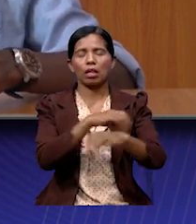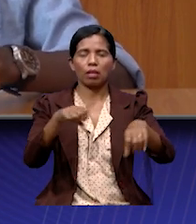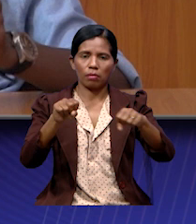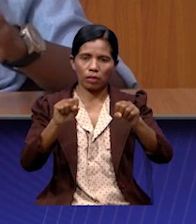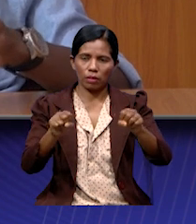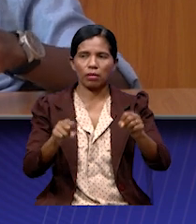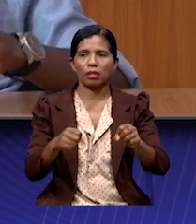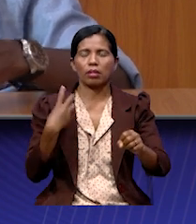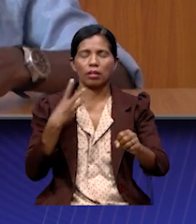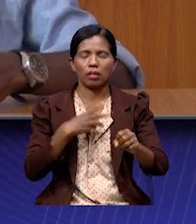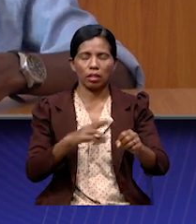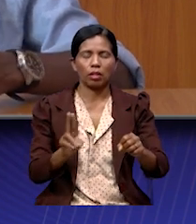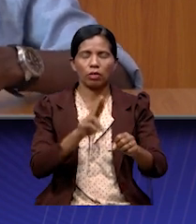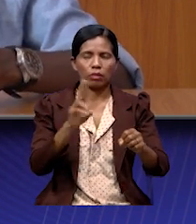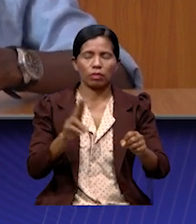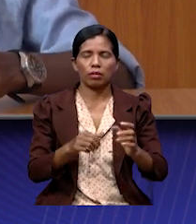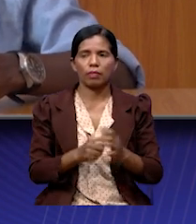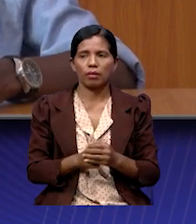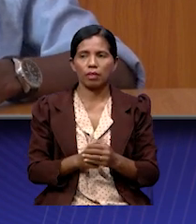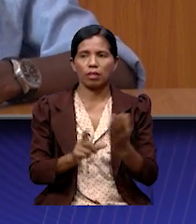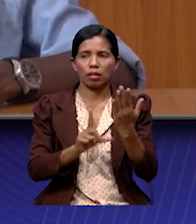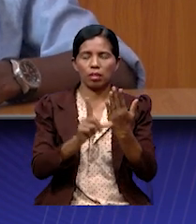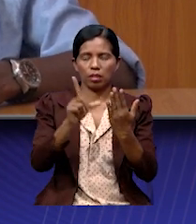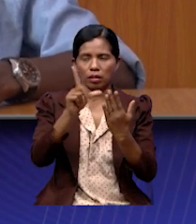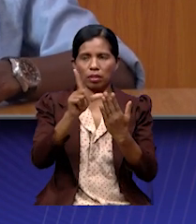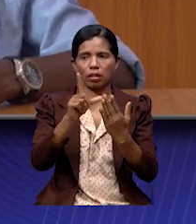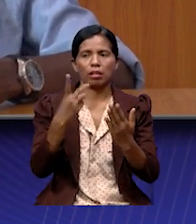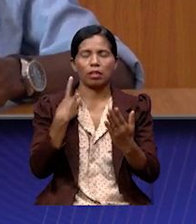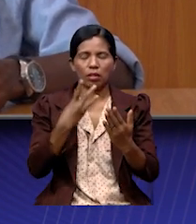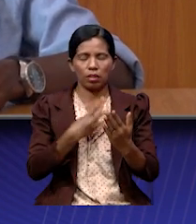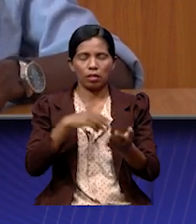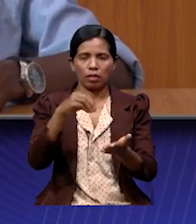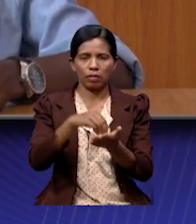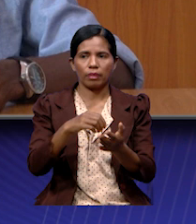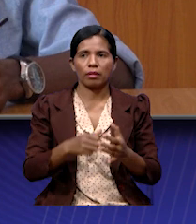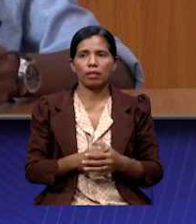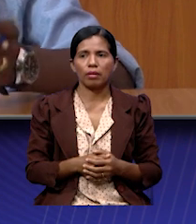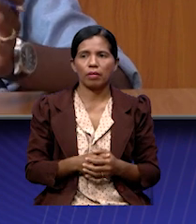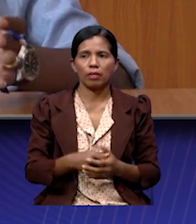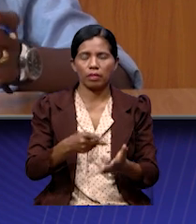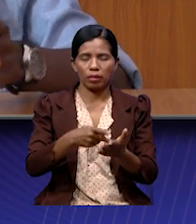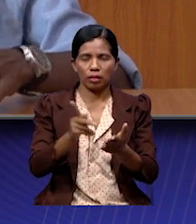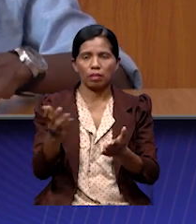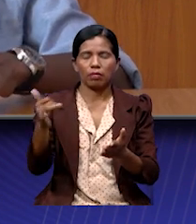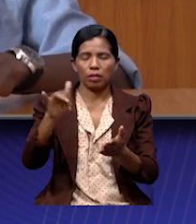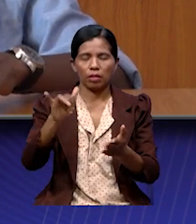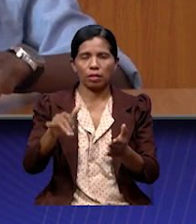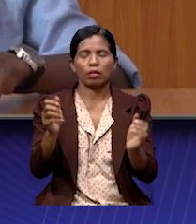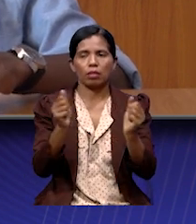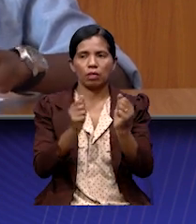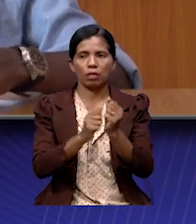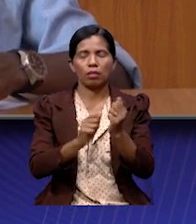liu liter ini bi itu nih ini konsidera liter mak itu konsidera li pagamen tu ba sih ramu so konsidera